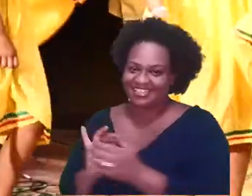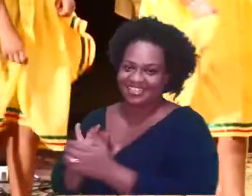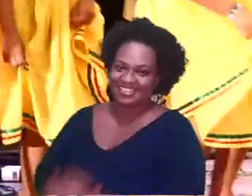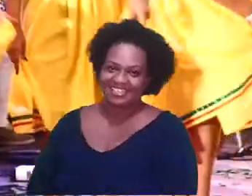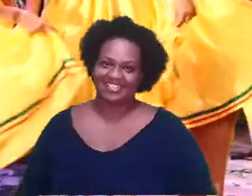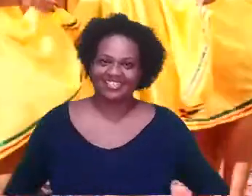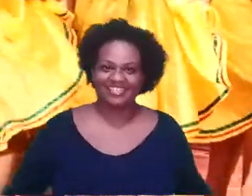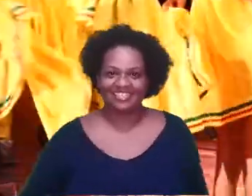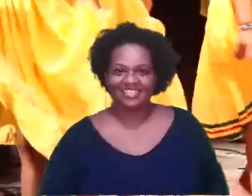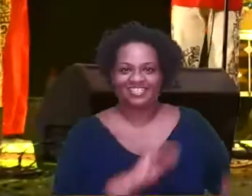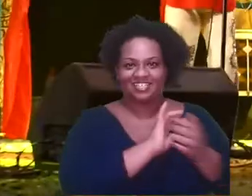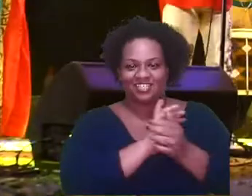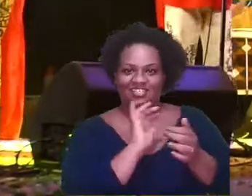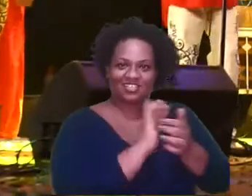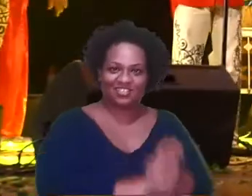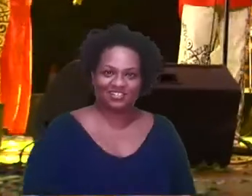Gostou, meu sabia. Gostou, meu sabia.